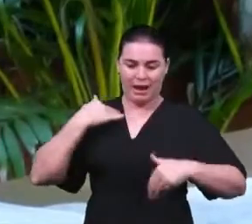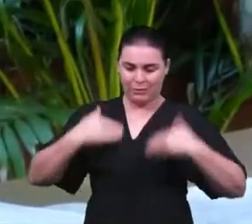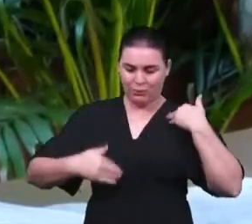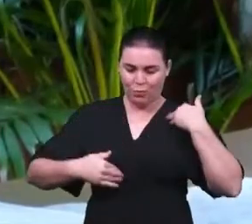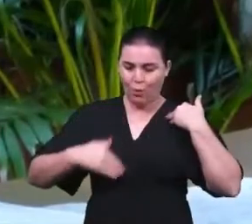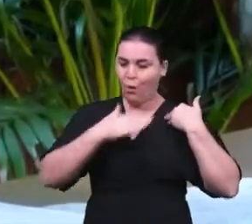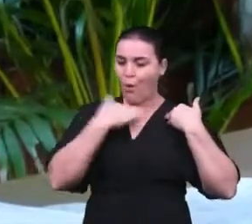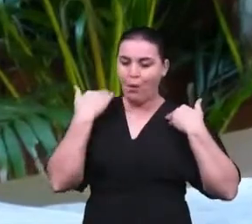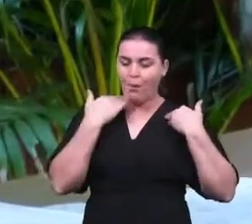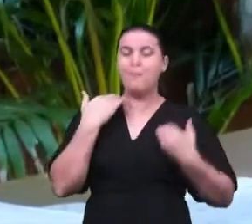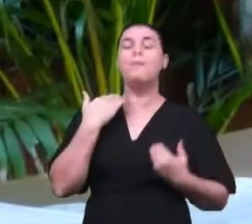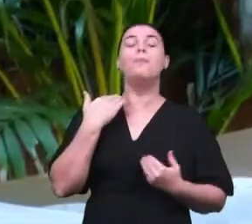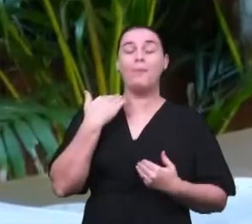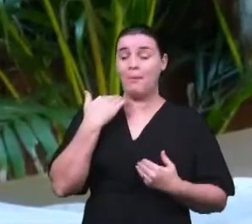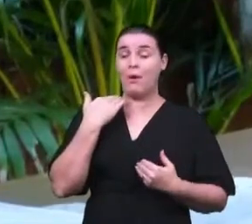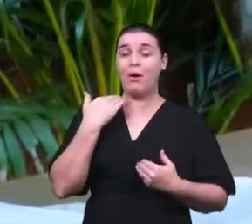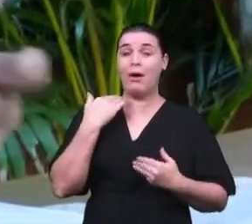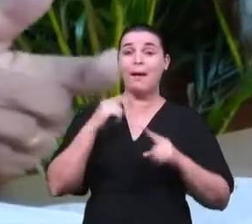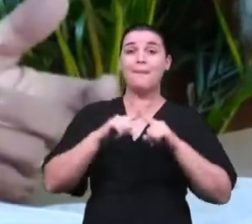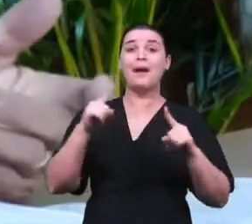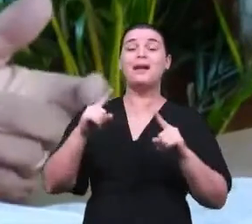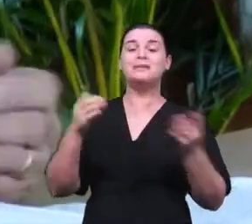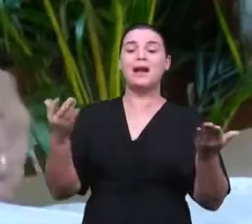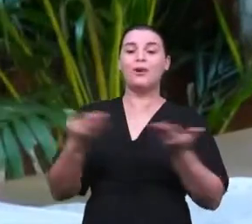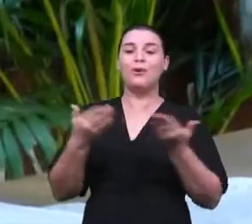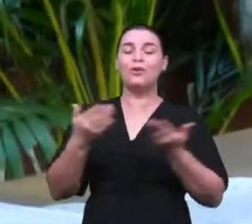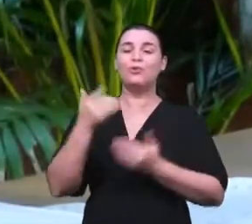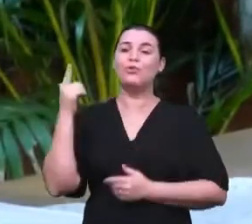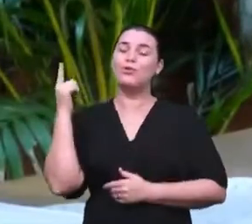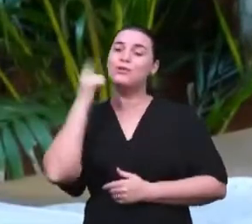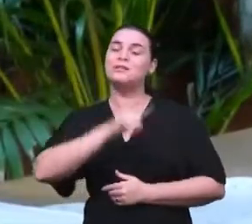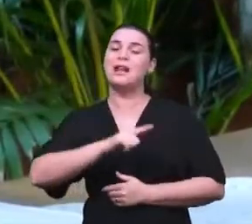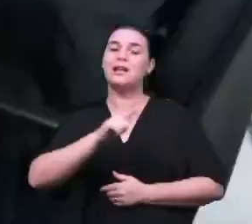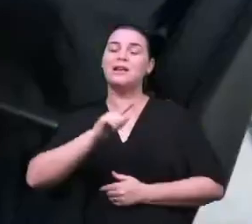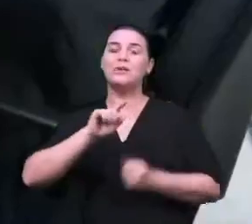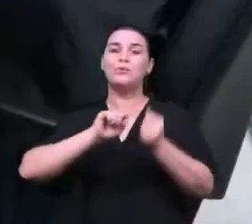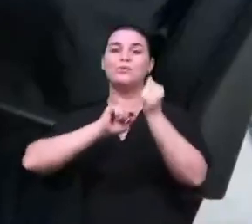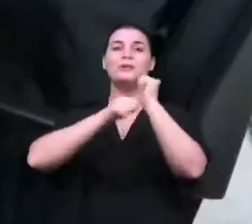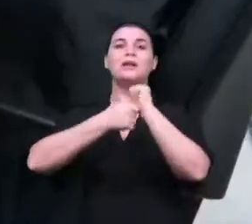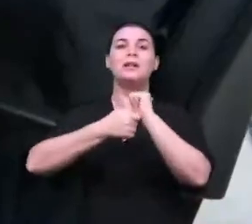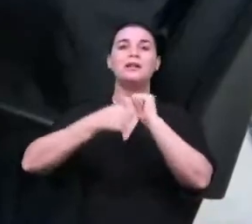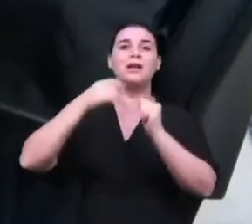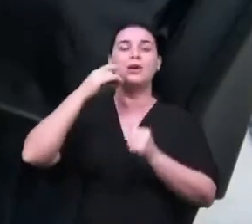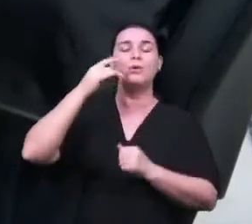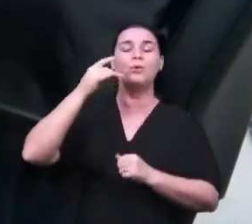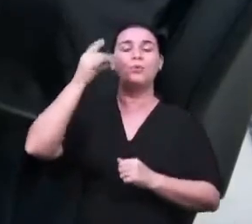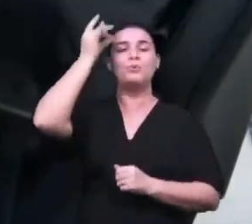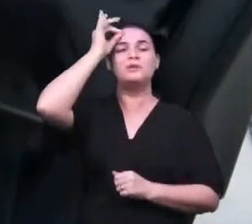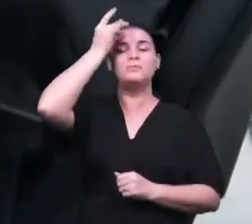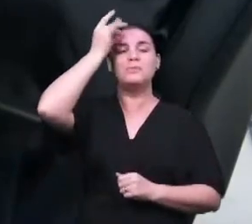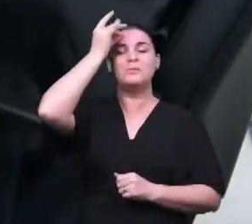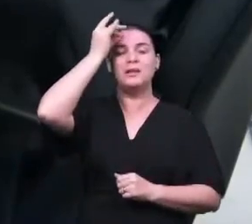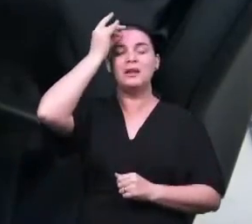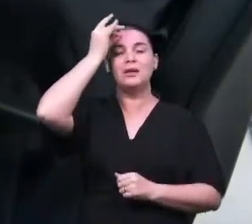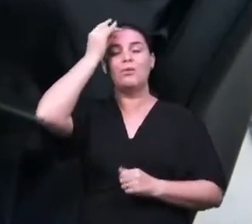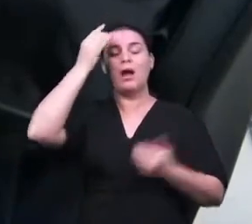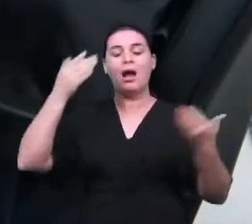eu, mas Cristo vive em mim, porque alcançou o mistério. E uma característica